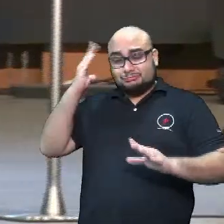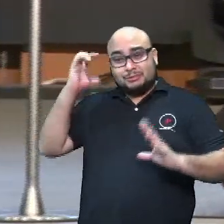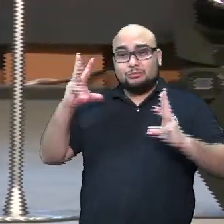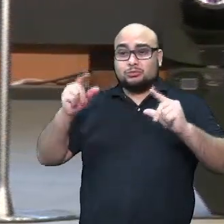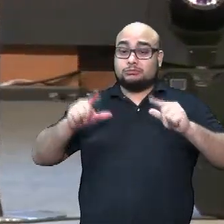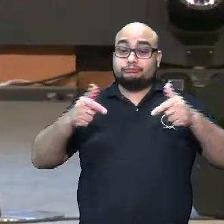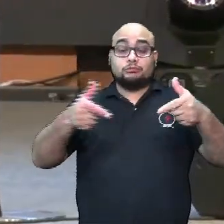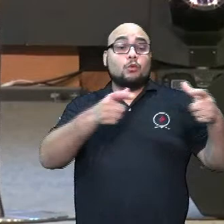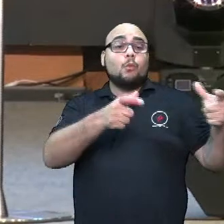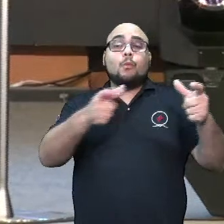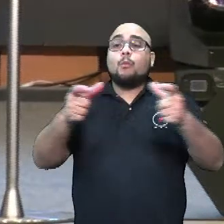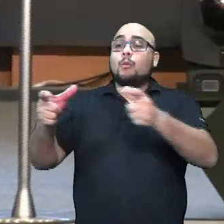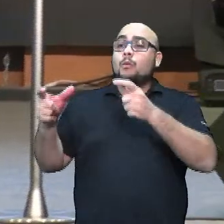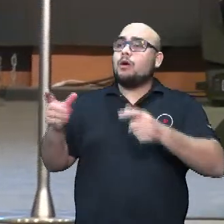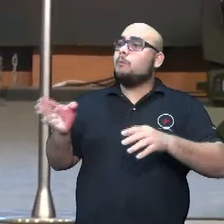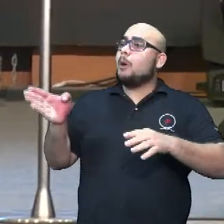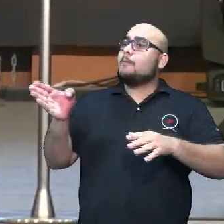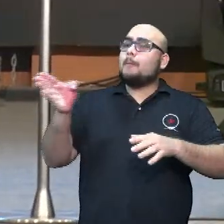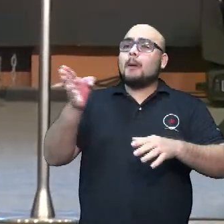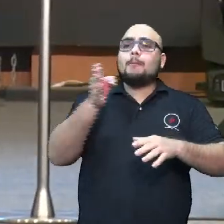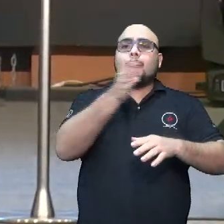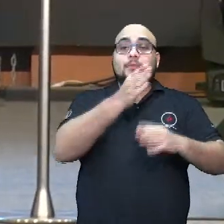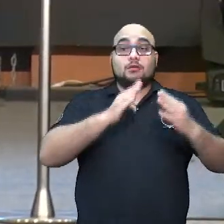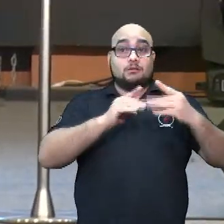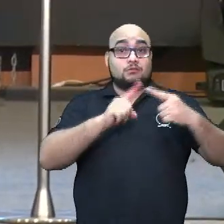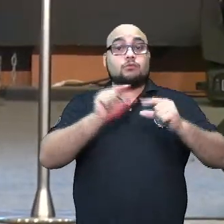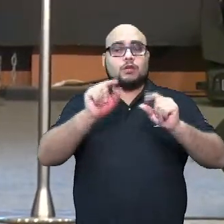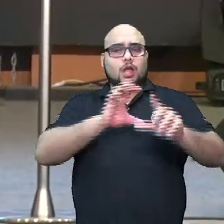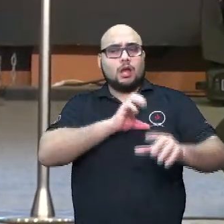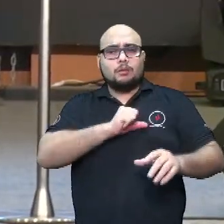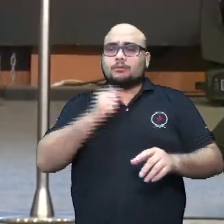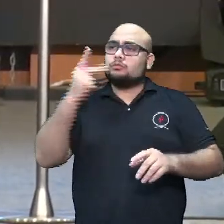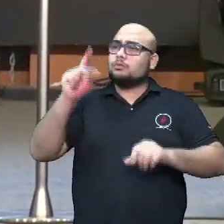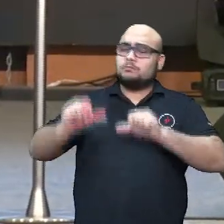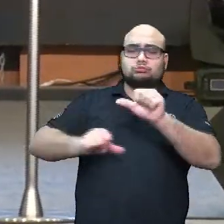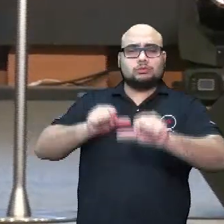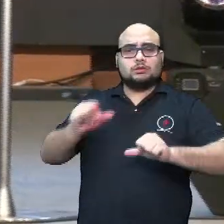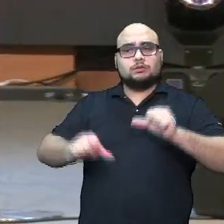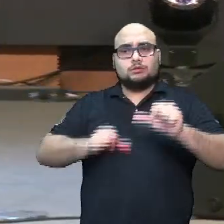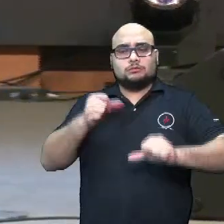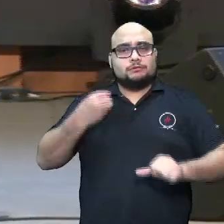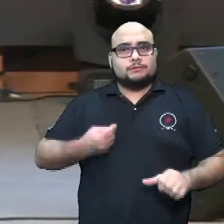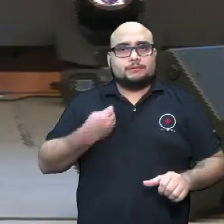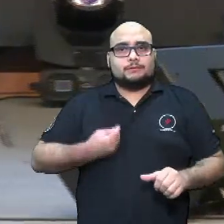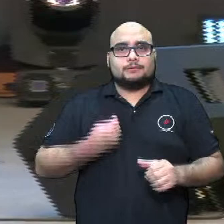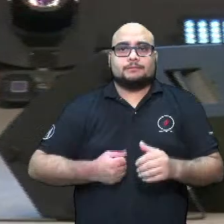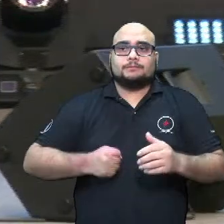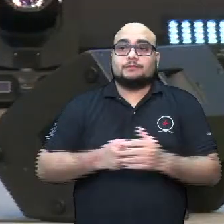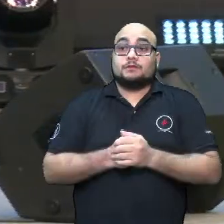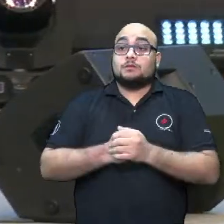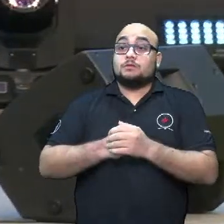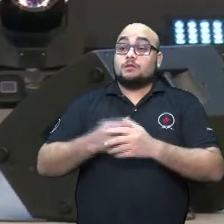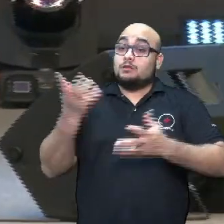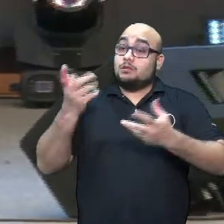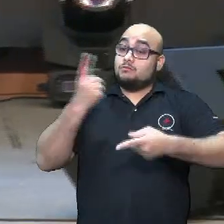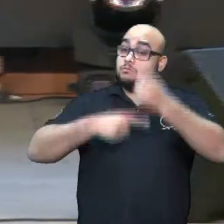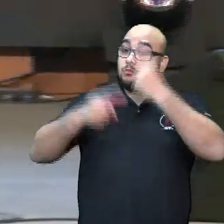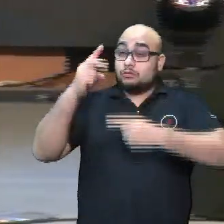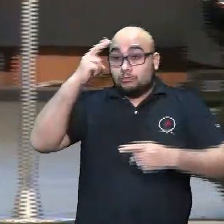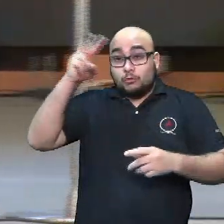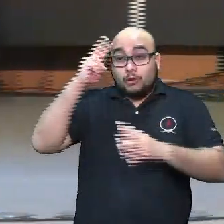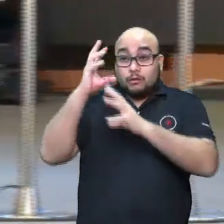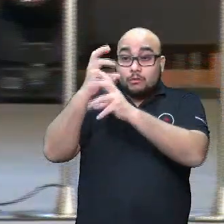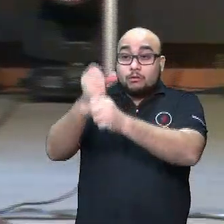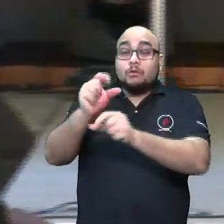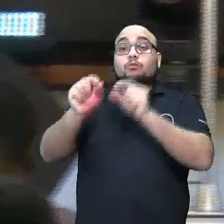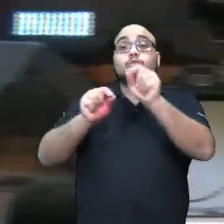dizendo: eu te amo e quero mudar a tua vida aqui hoje. Eu te amo e quero te perdoar e transformar a tua história, e através de você